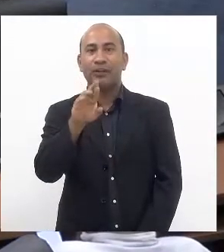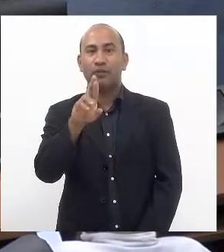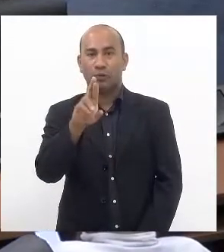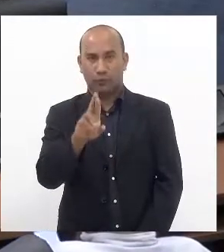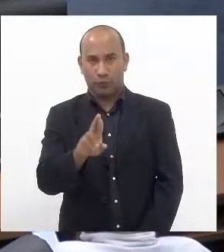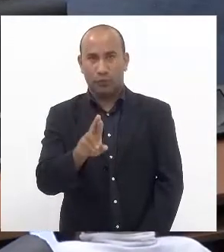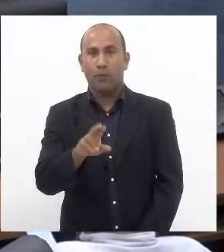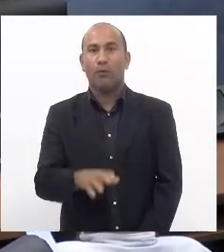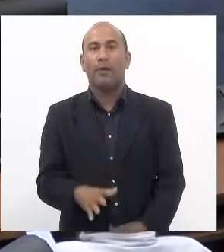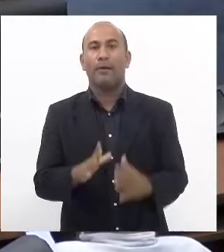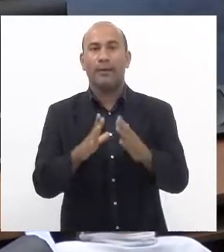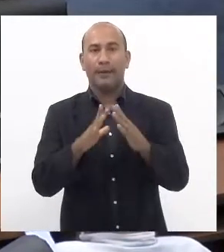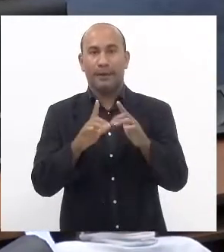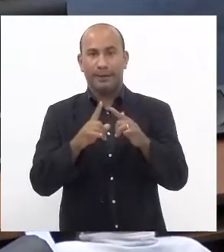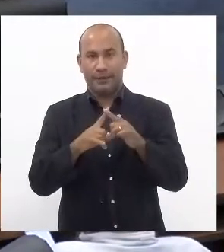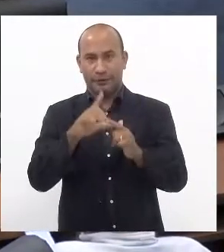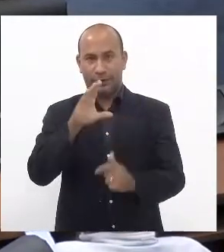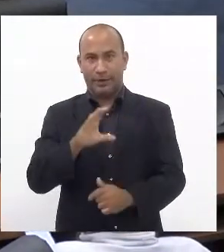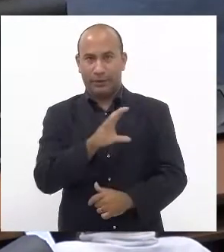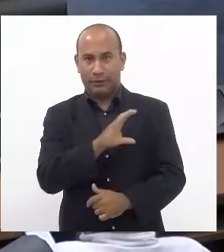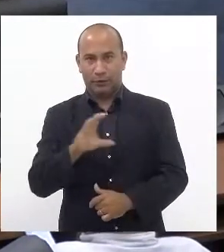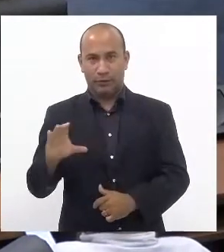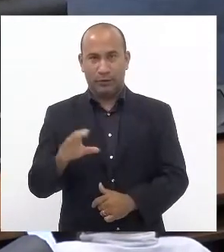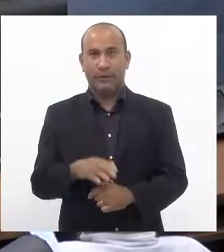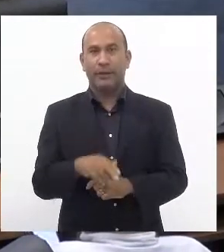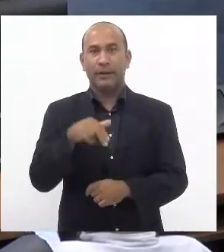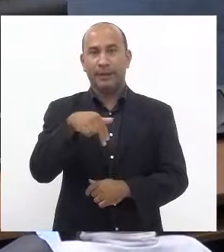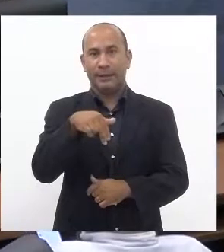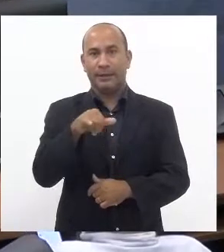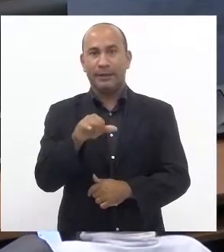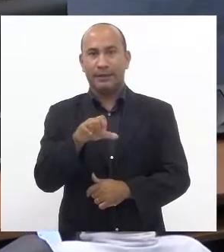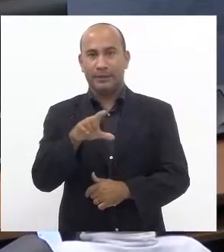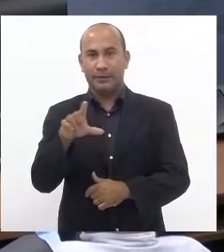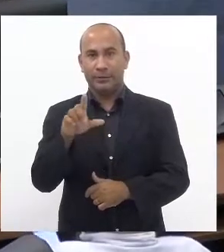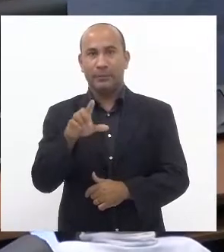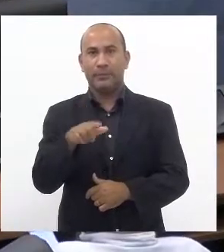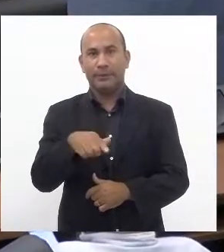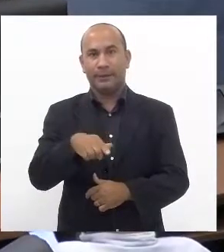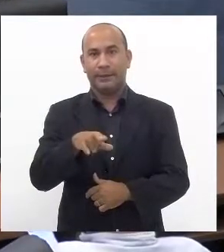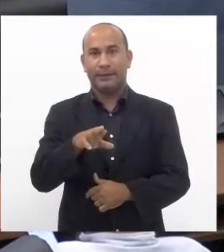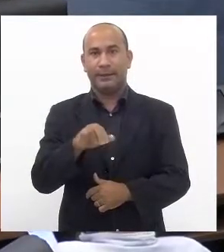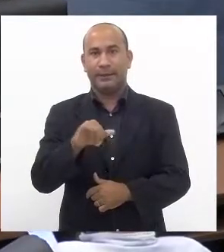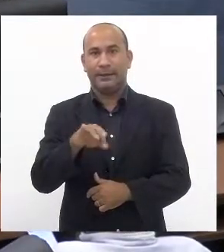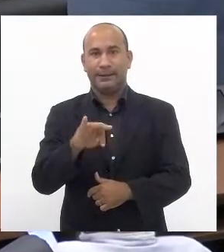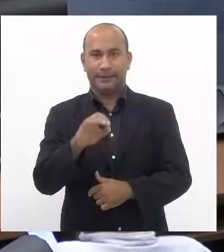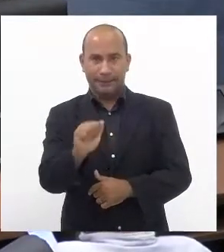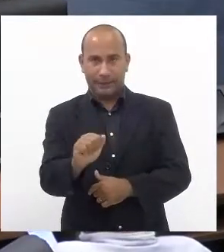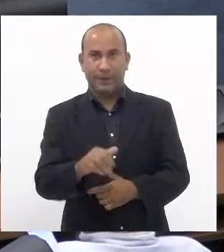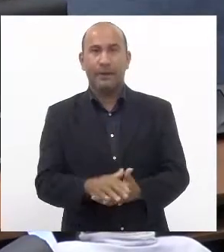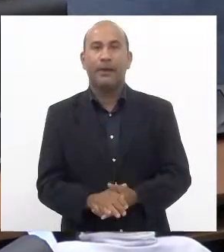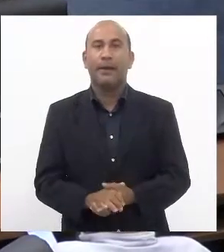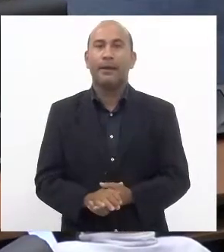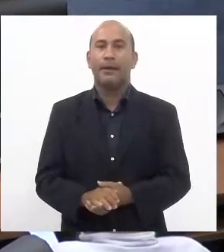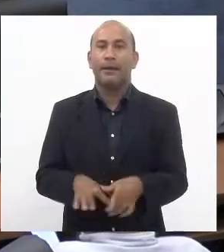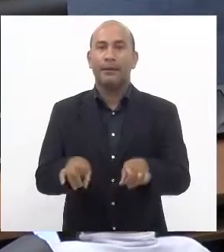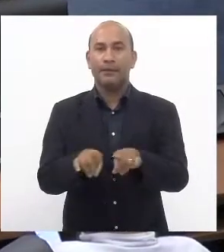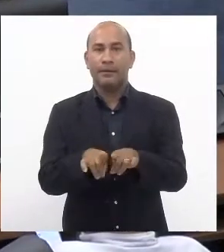da Paróquia Católica Melquita, do embaixador Shukri